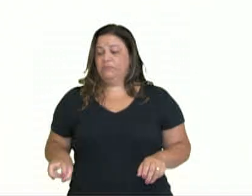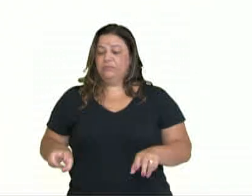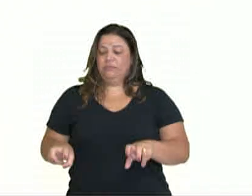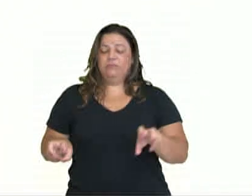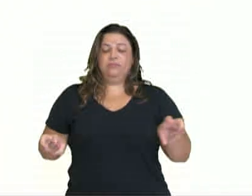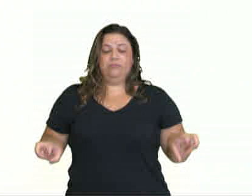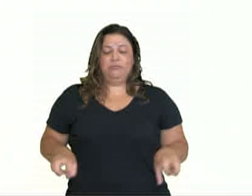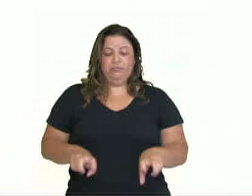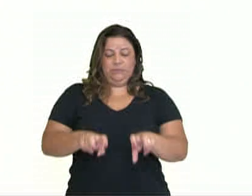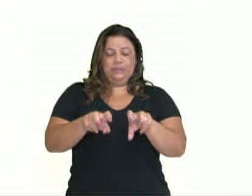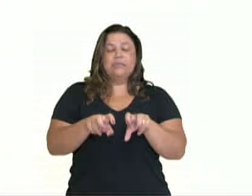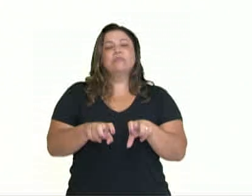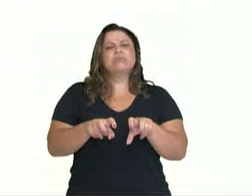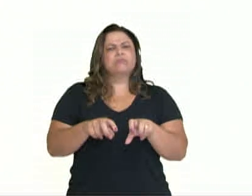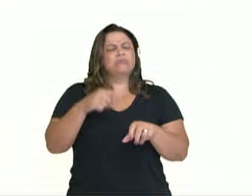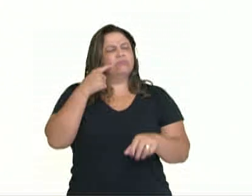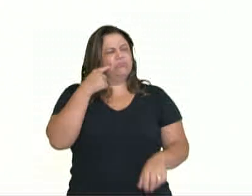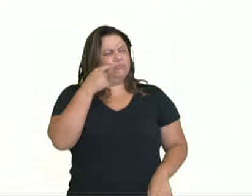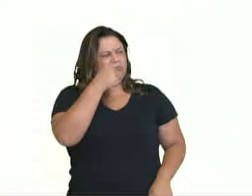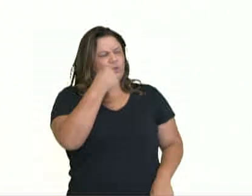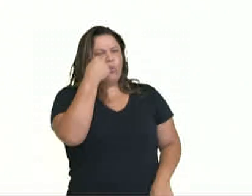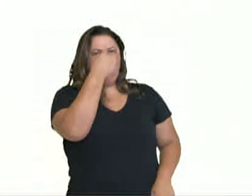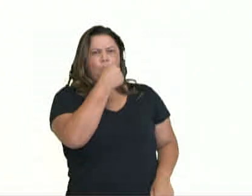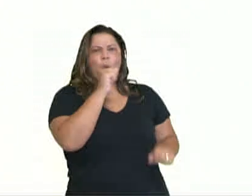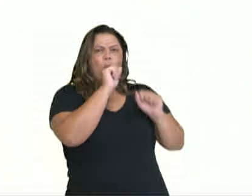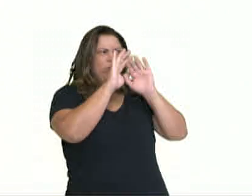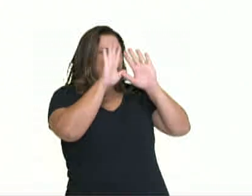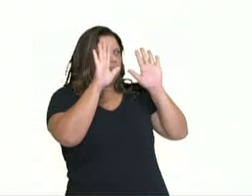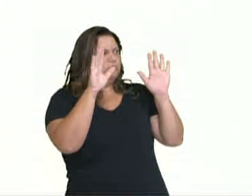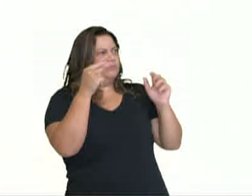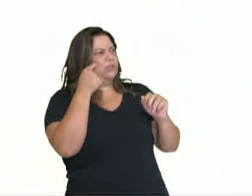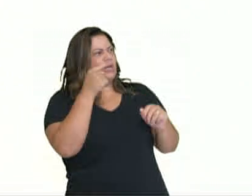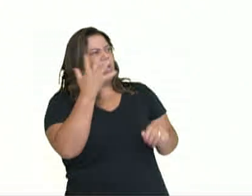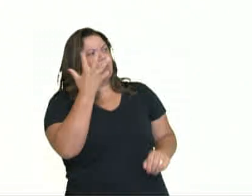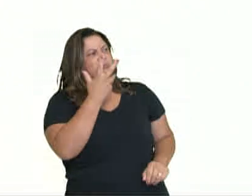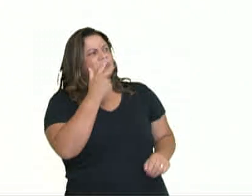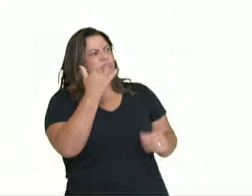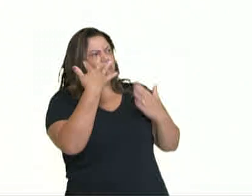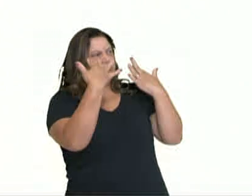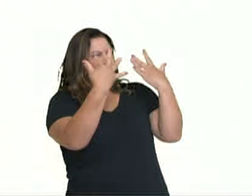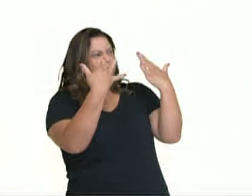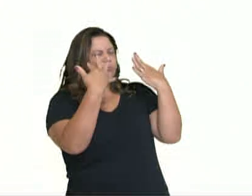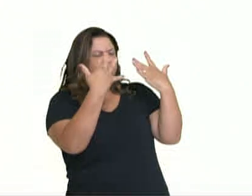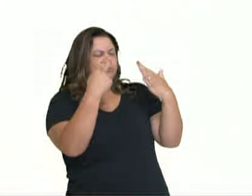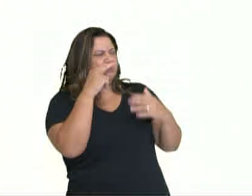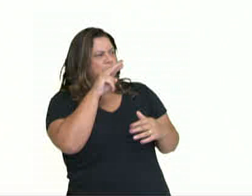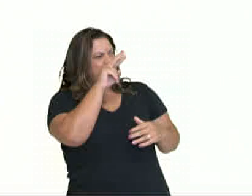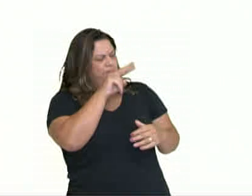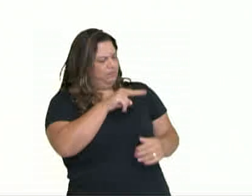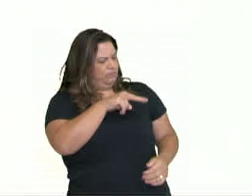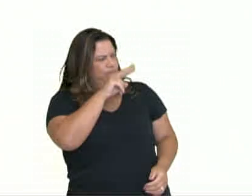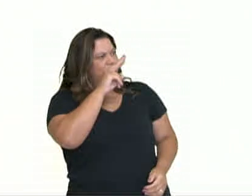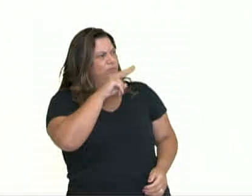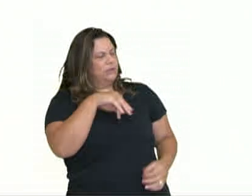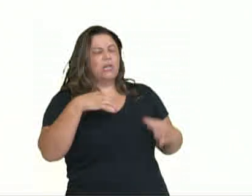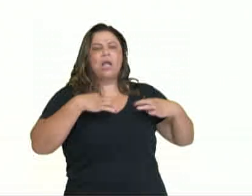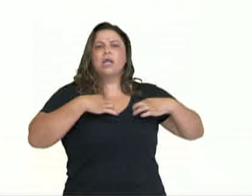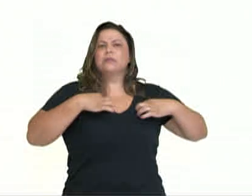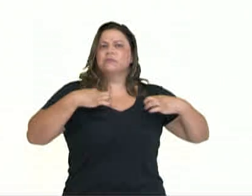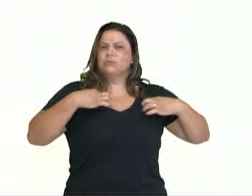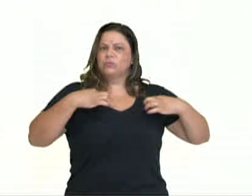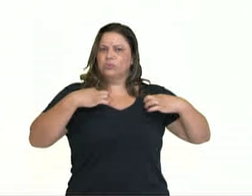lado. Tinha belos olhos claros, extraordinariamente brilhantes. Reparei que suas